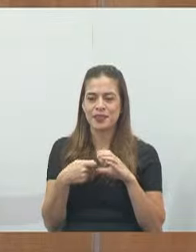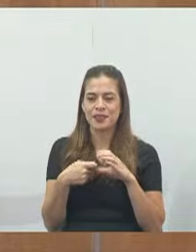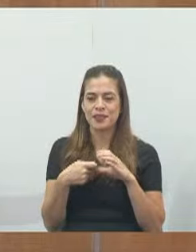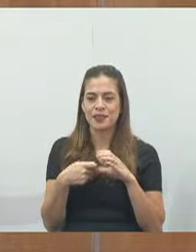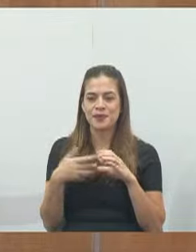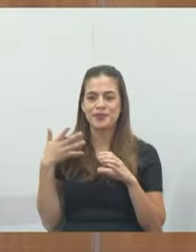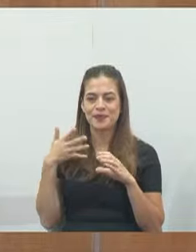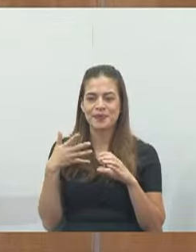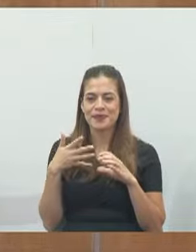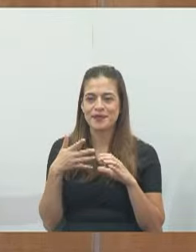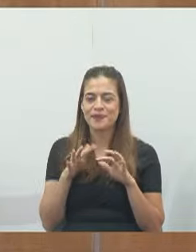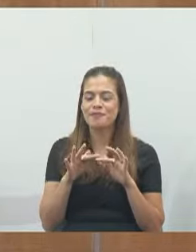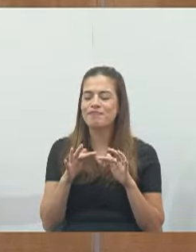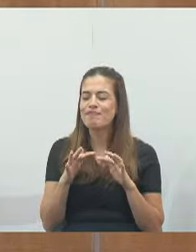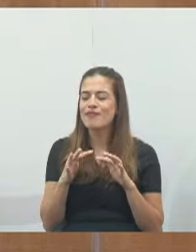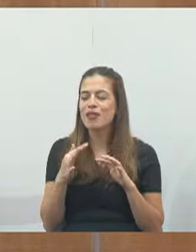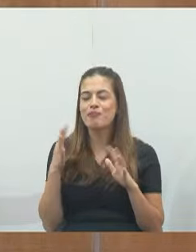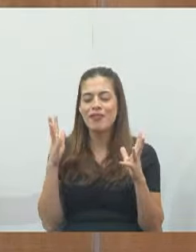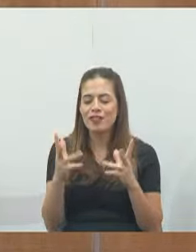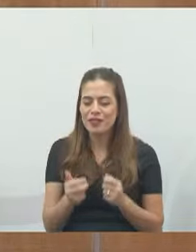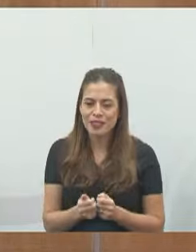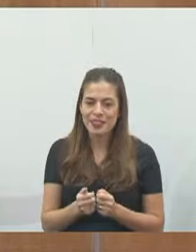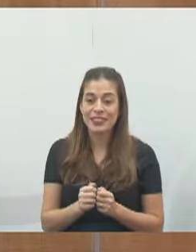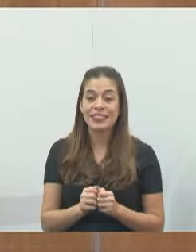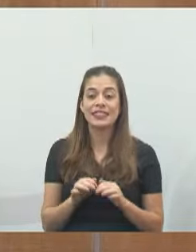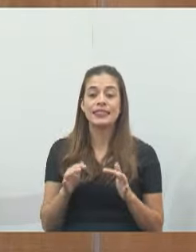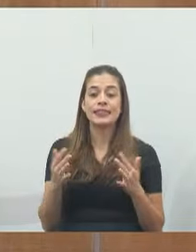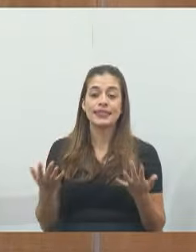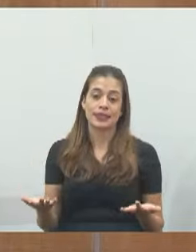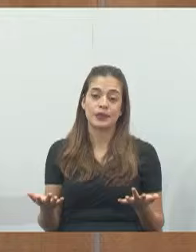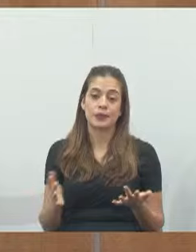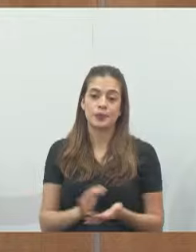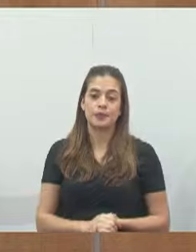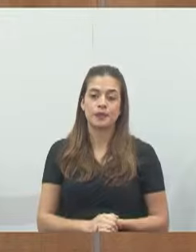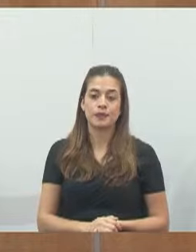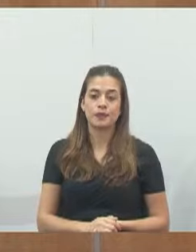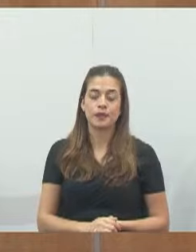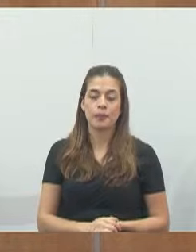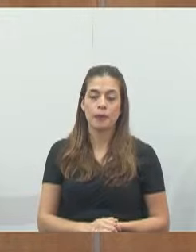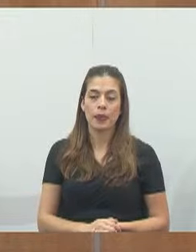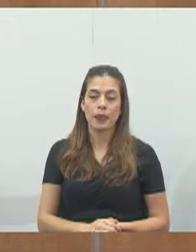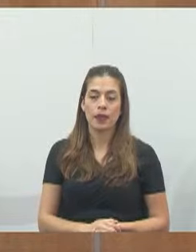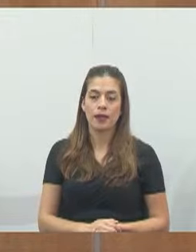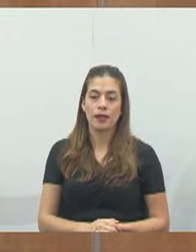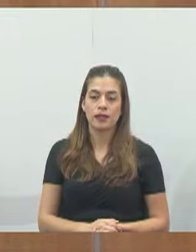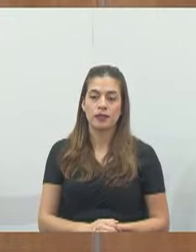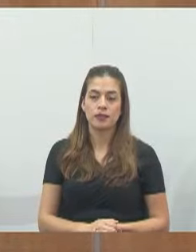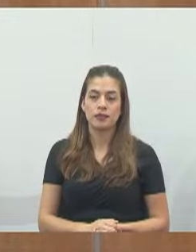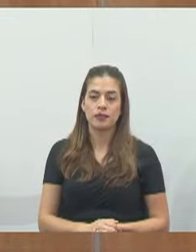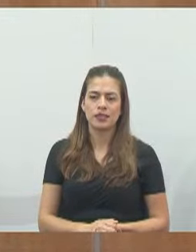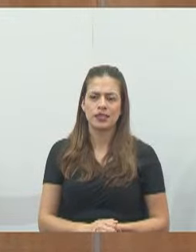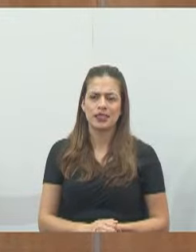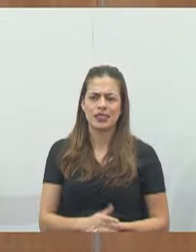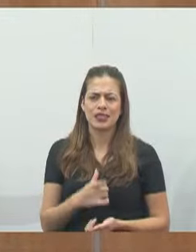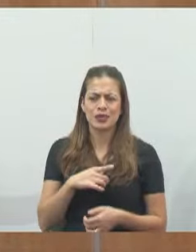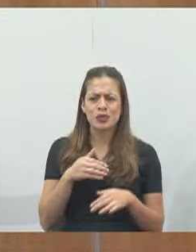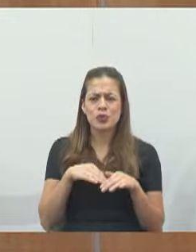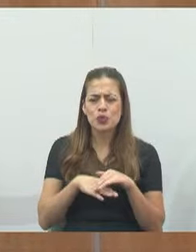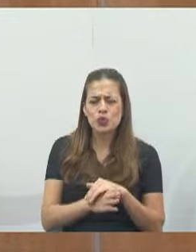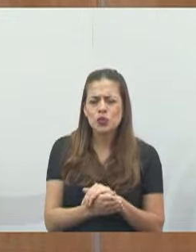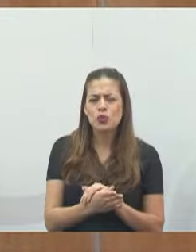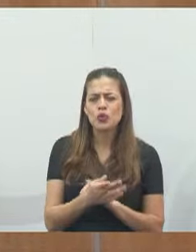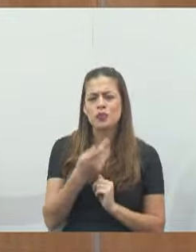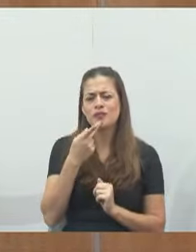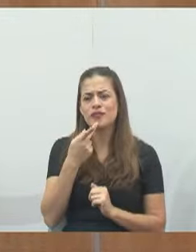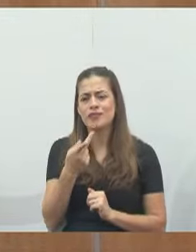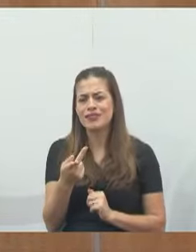a mensagem, ficou maravilhosa a mensagem. E é isso, pessoal. Bom, eu tenho uma mania de falar